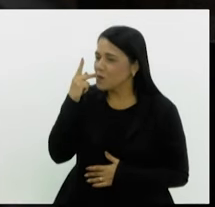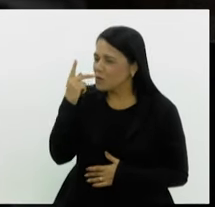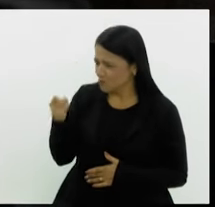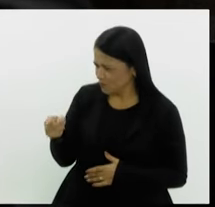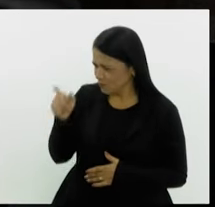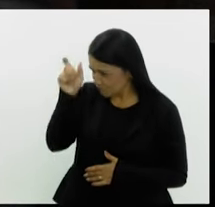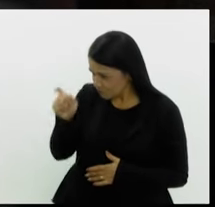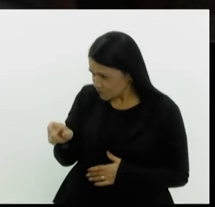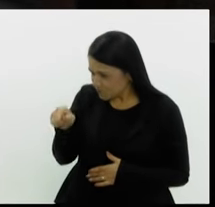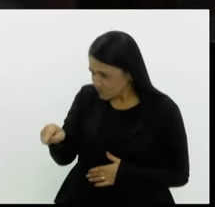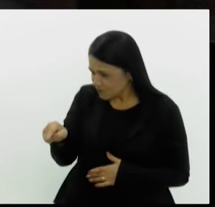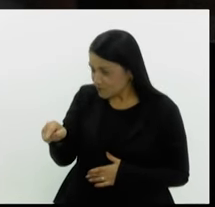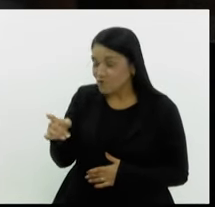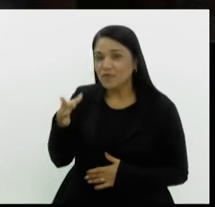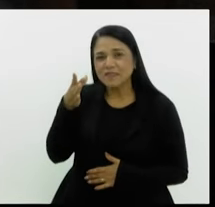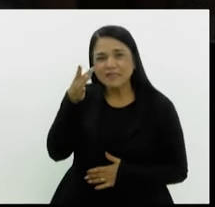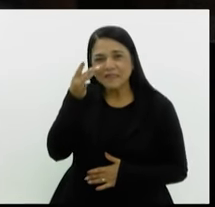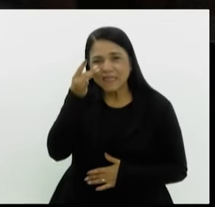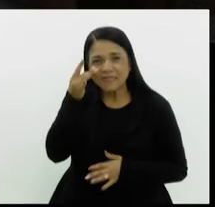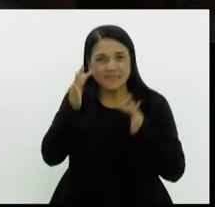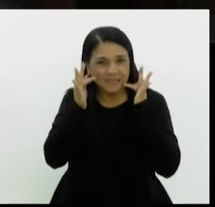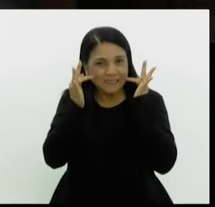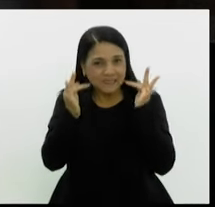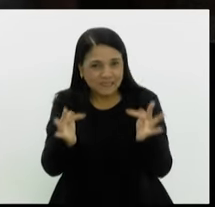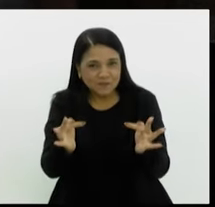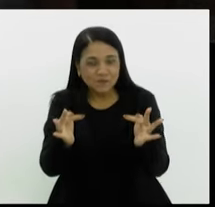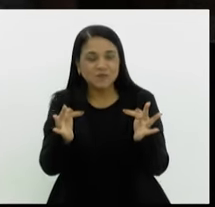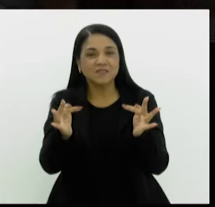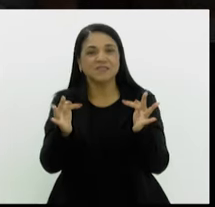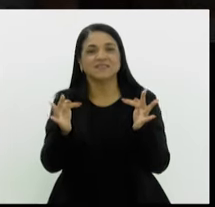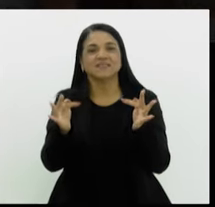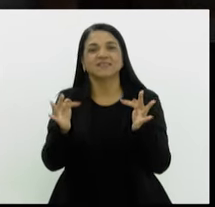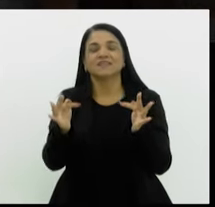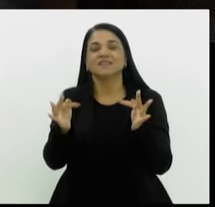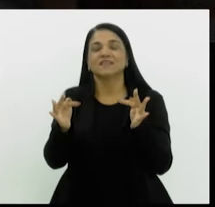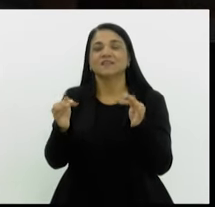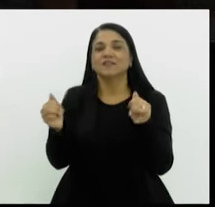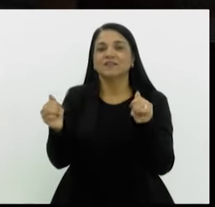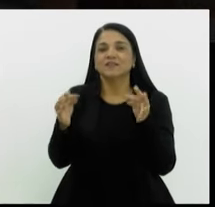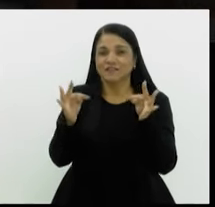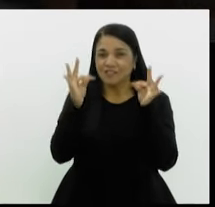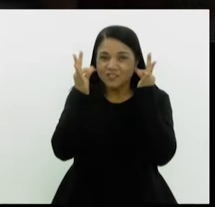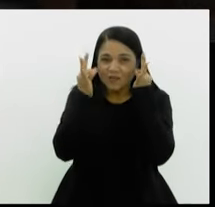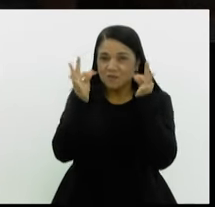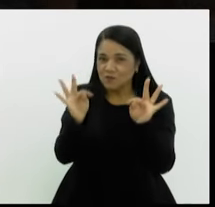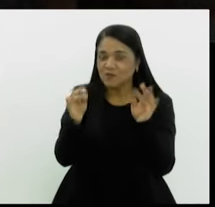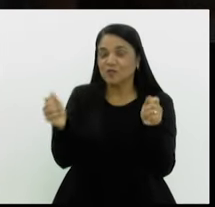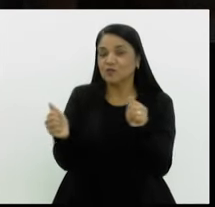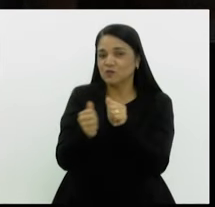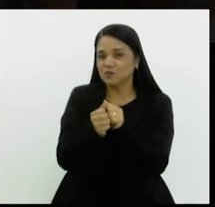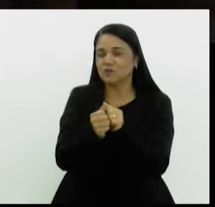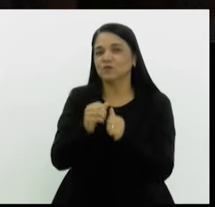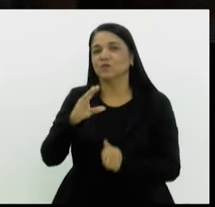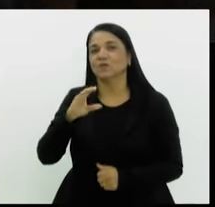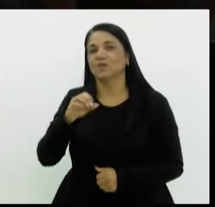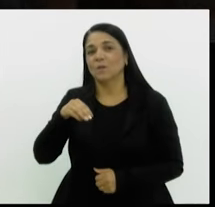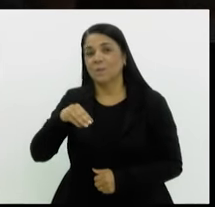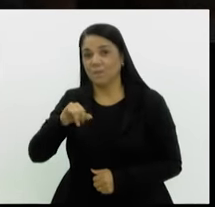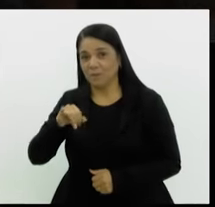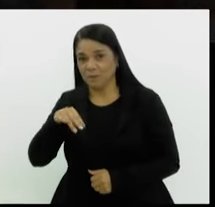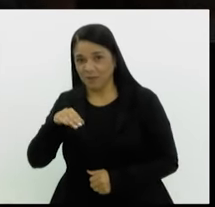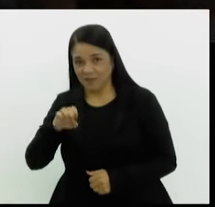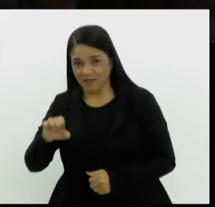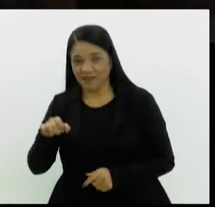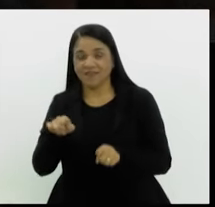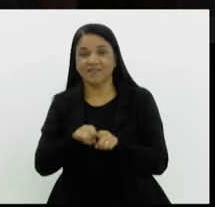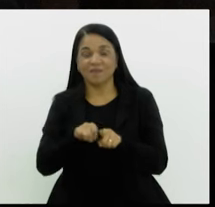dos testemunhas, uma das testemunhas nessa casa, junto com o deputado Carlos Bink, que já foi guerrilheiro. O senhor foi testemunha